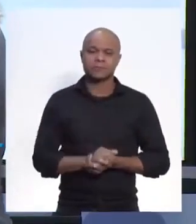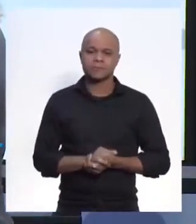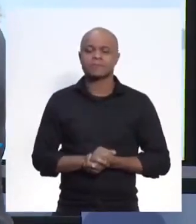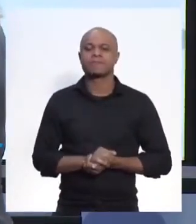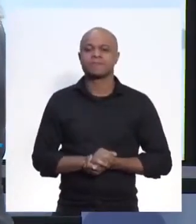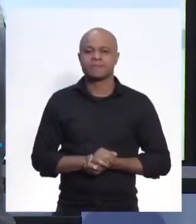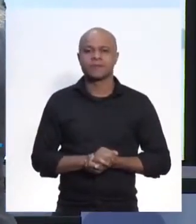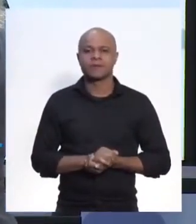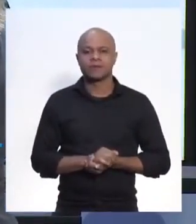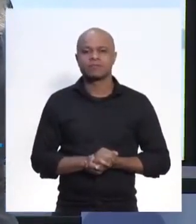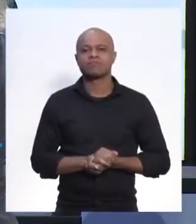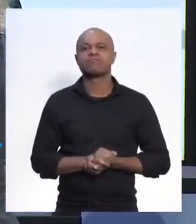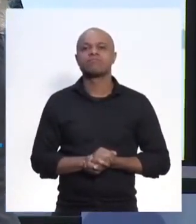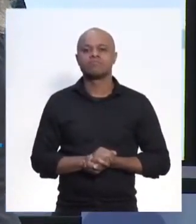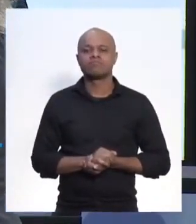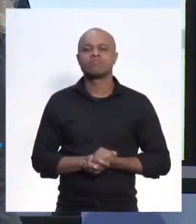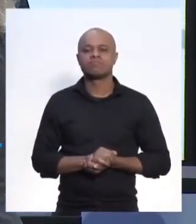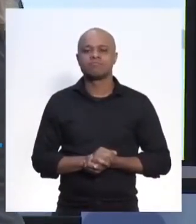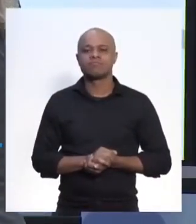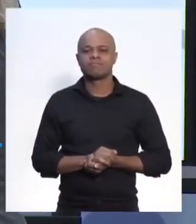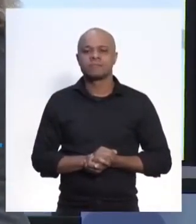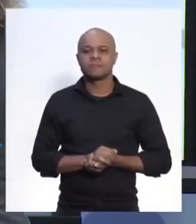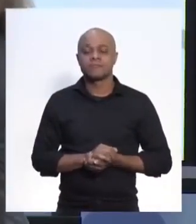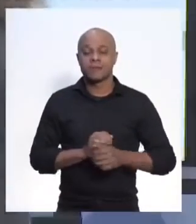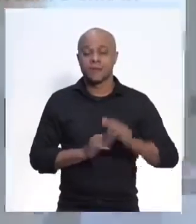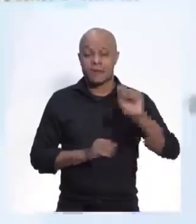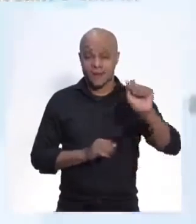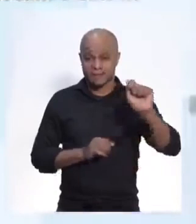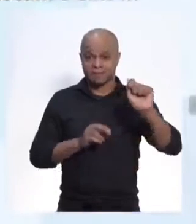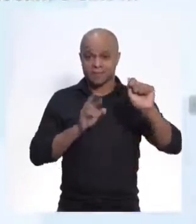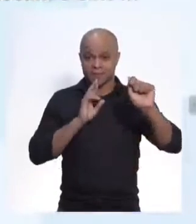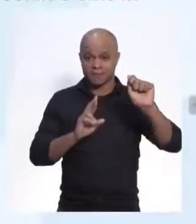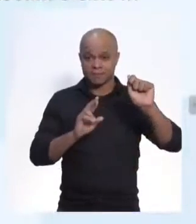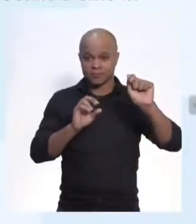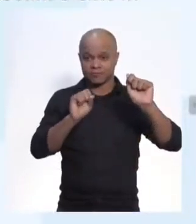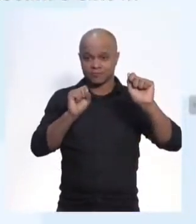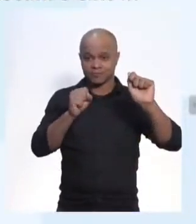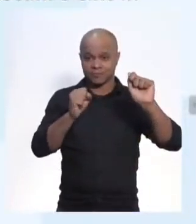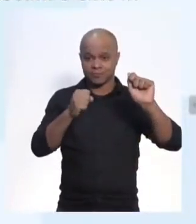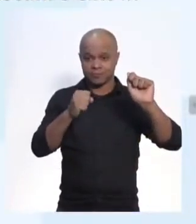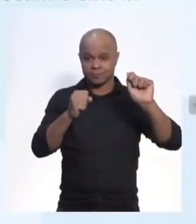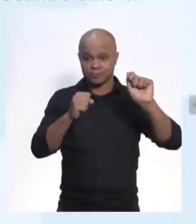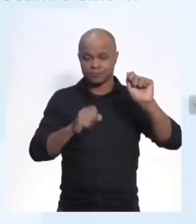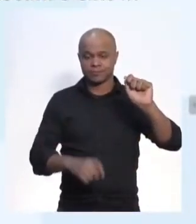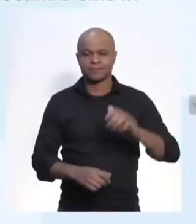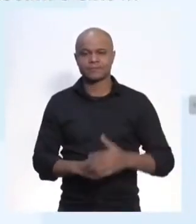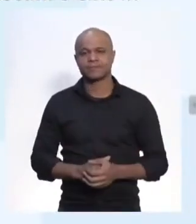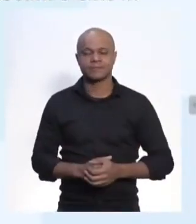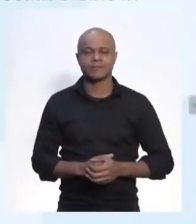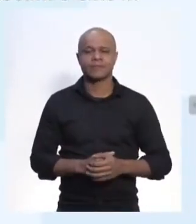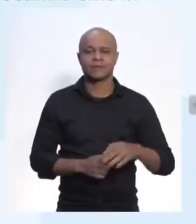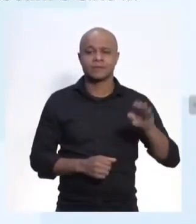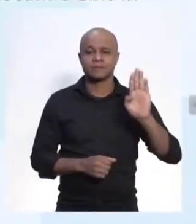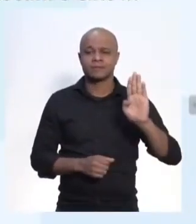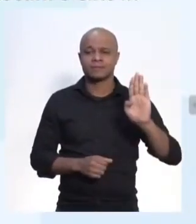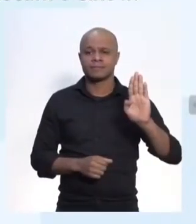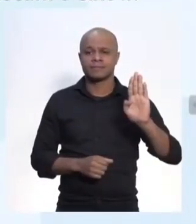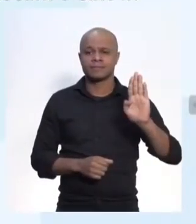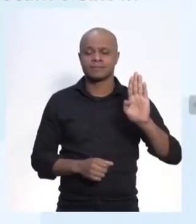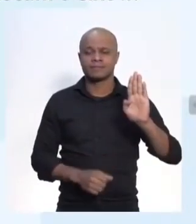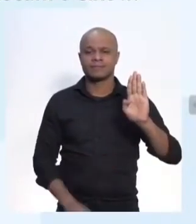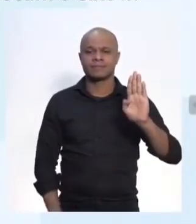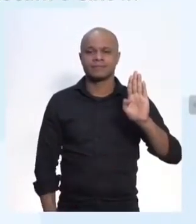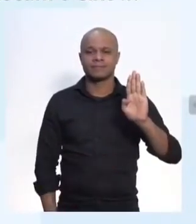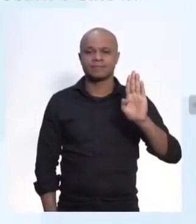ponto 0 e 1. Então, a resposta é sim. Tudo bem? Agora, no item B. As funções f de x, que é